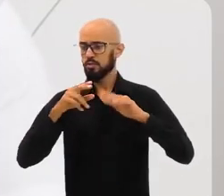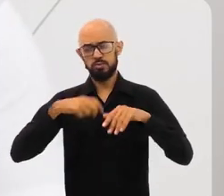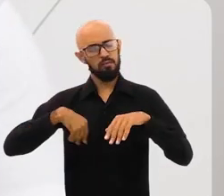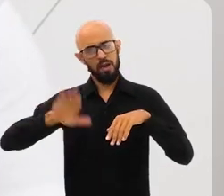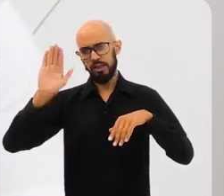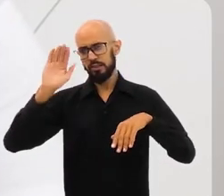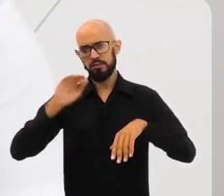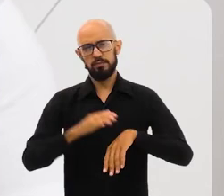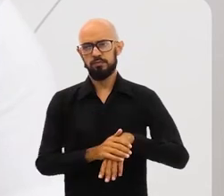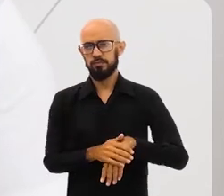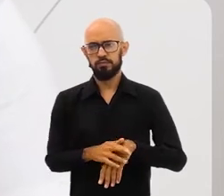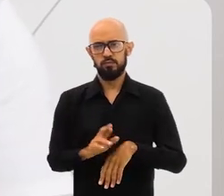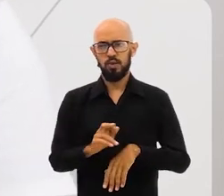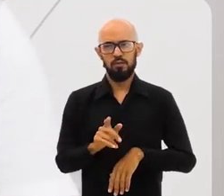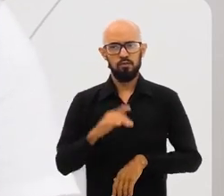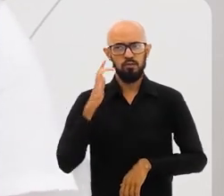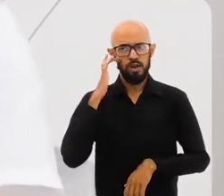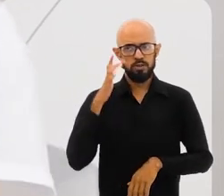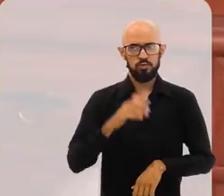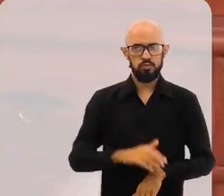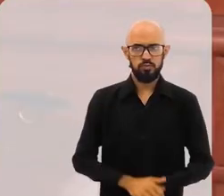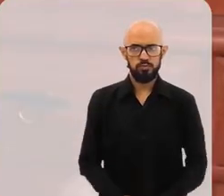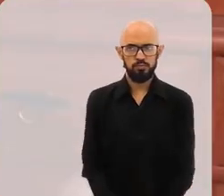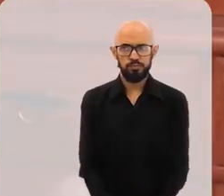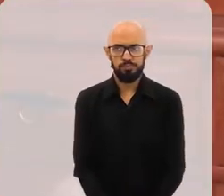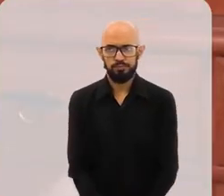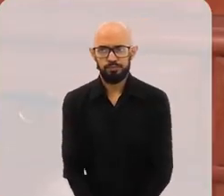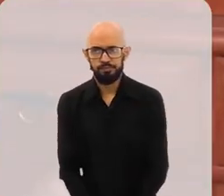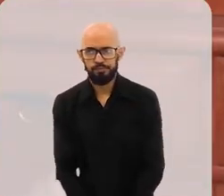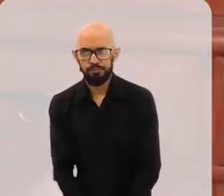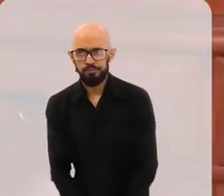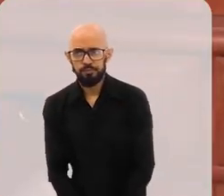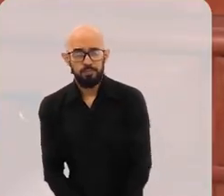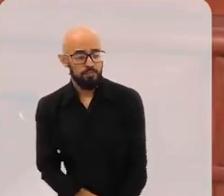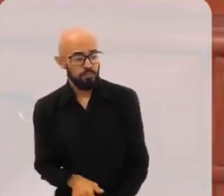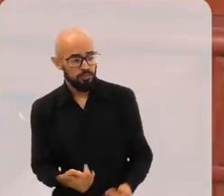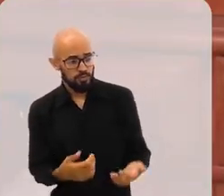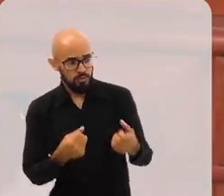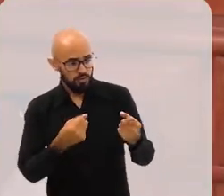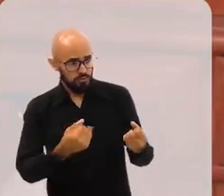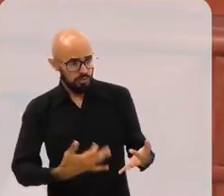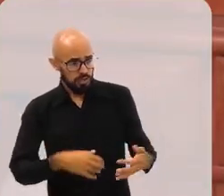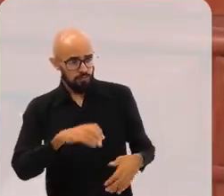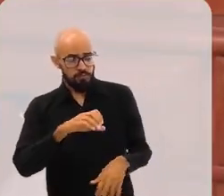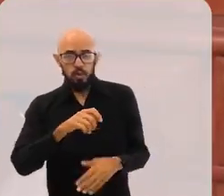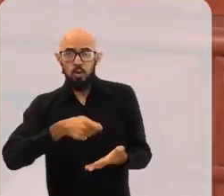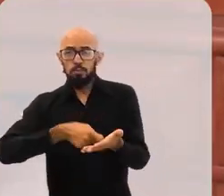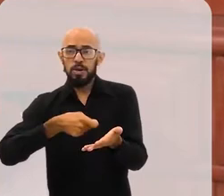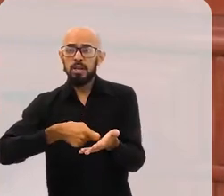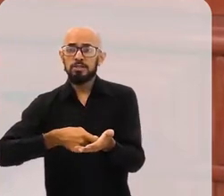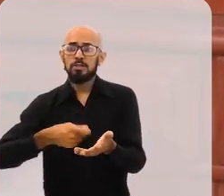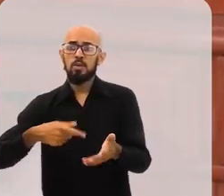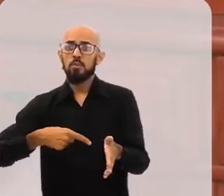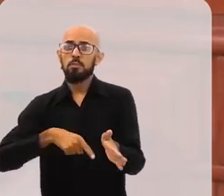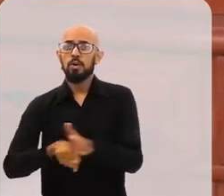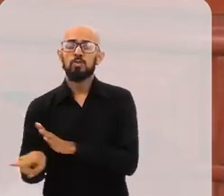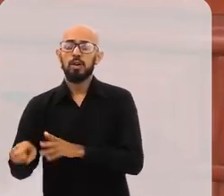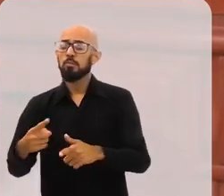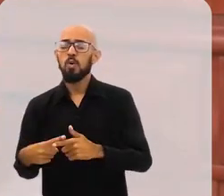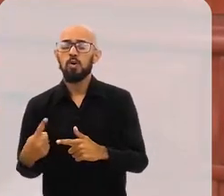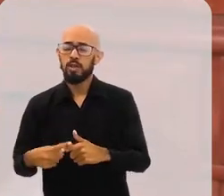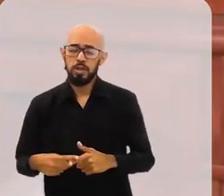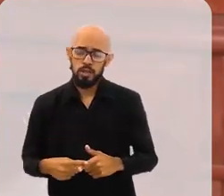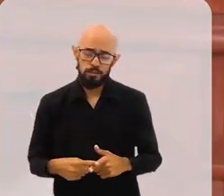começa a trabalhar em cima dele e não é nada fácil isso tá deixa eu explicar o que eu perguntei obrigação porque